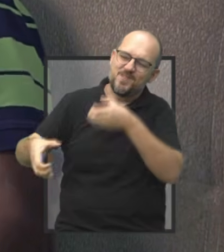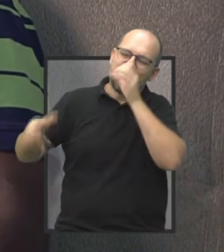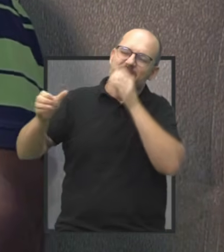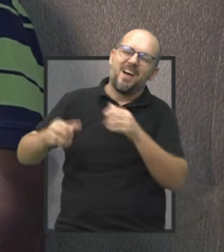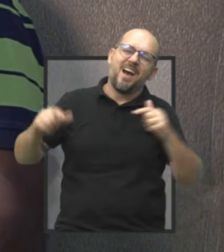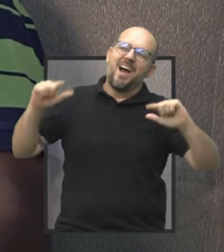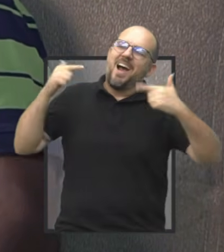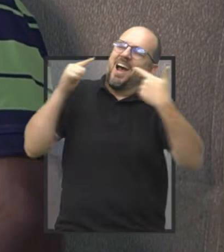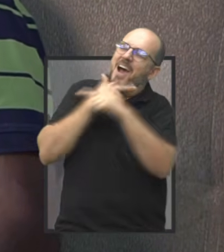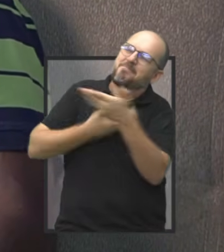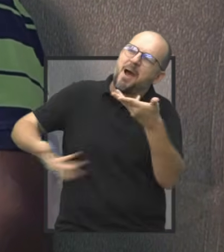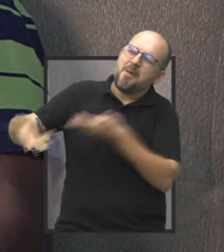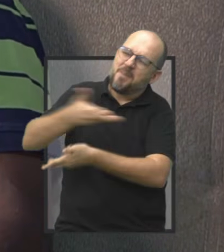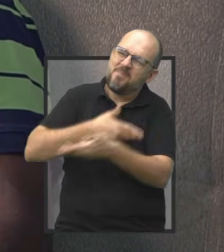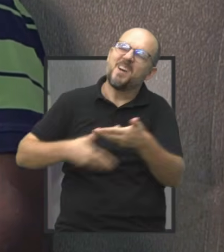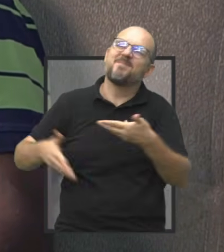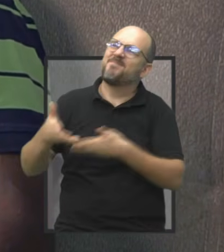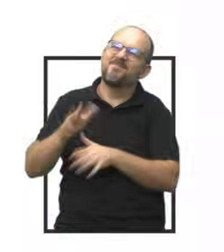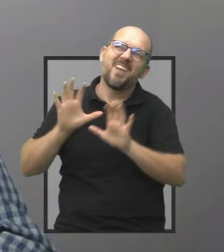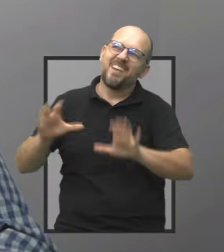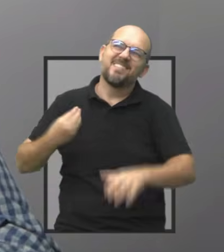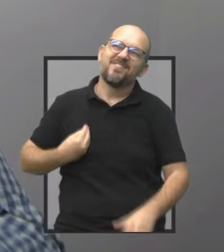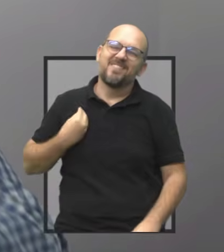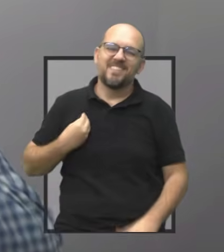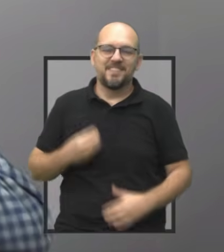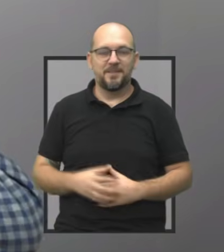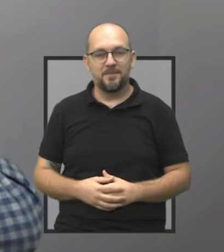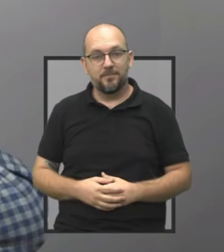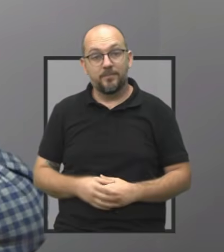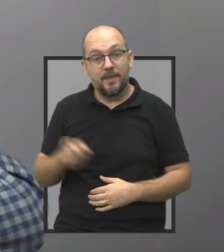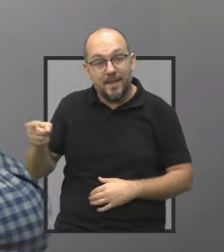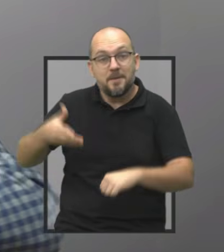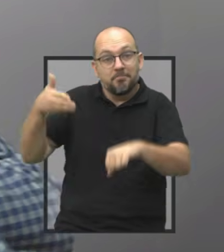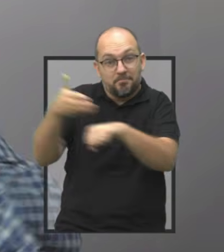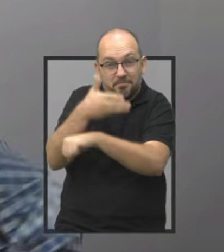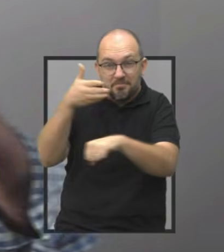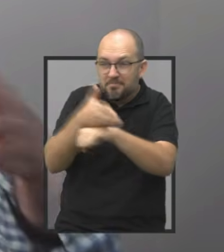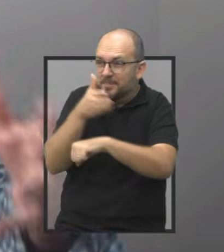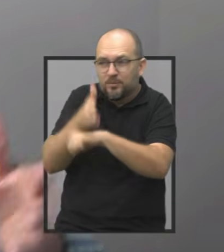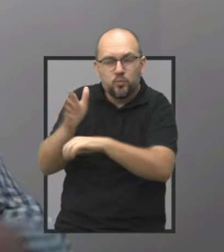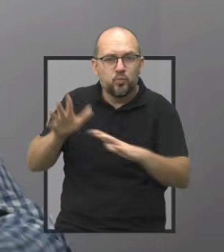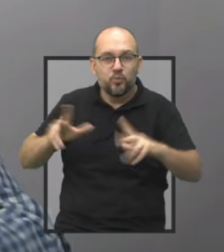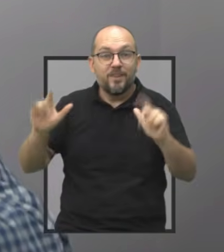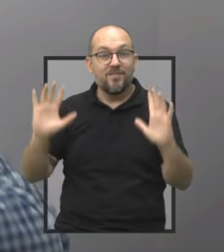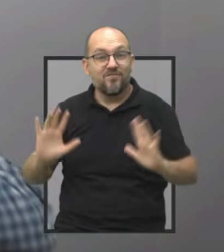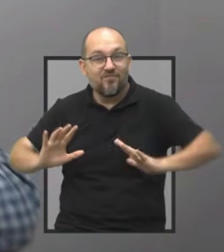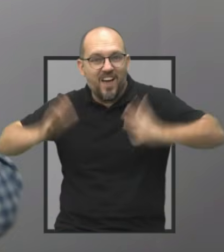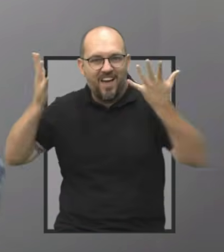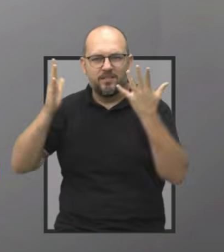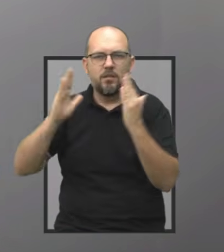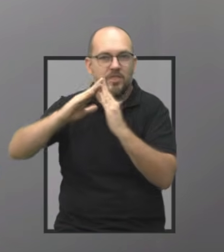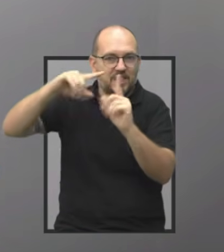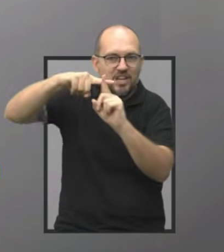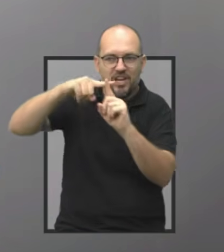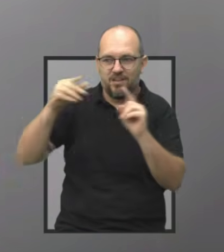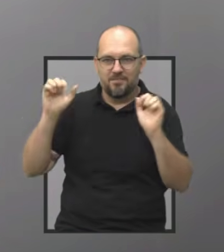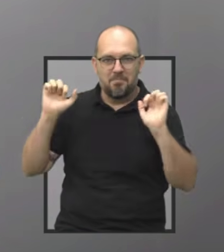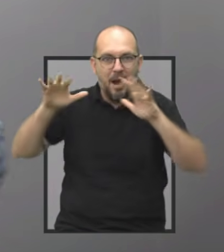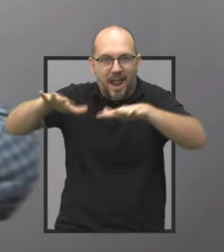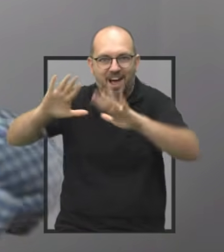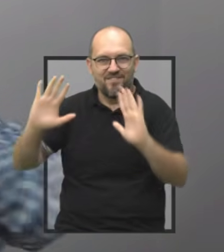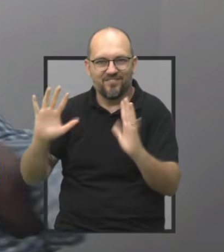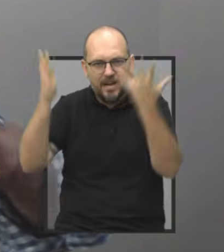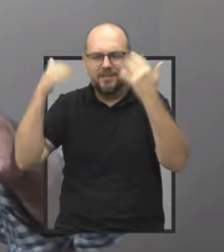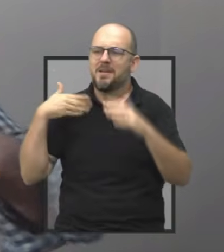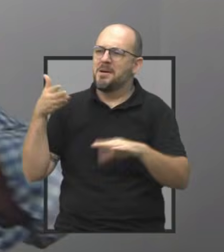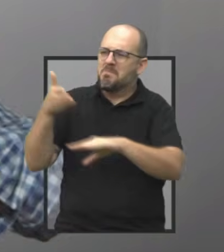risada. E era isso aí a vida, né? Ele participava de festas, ele participava das quermesses, ele participava de